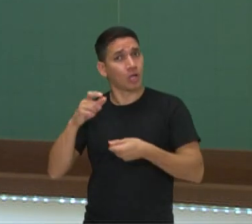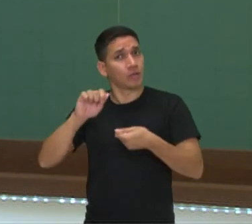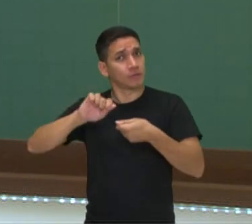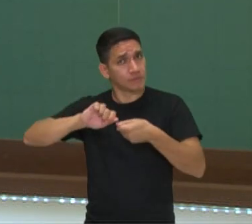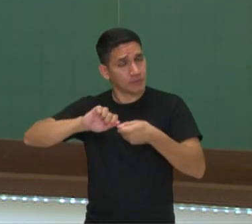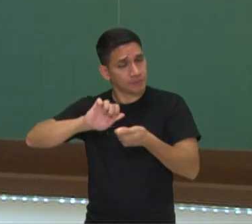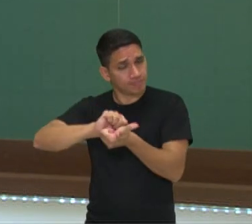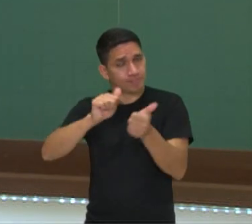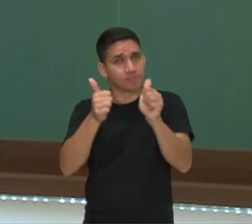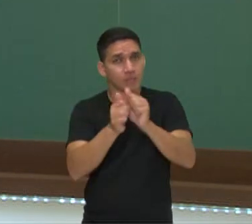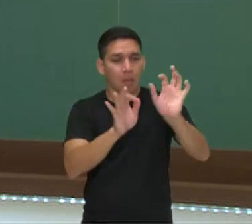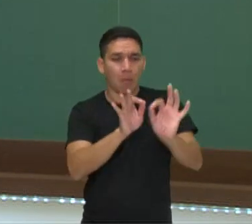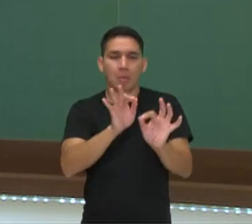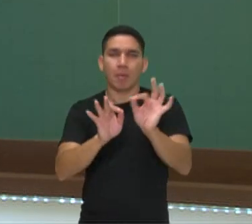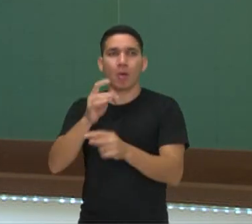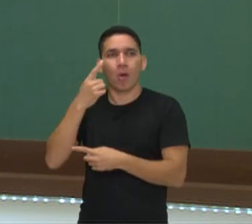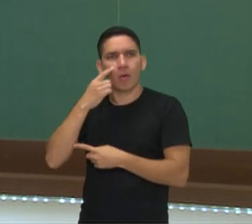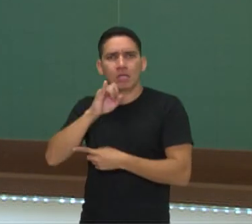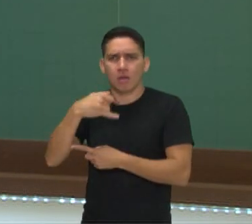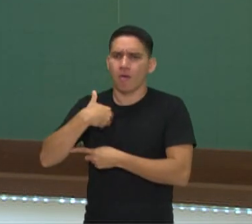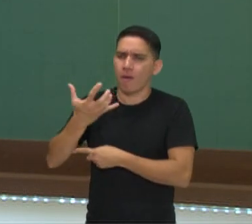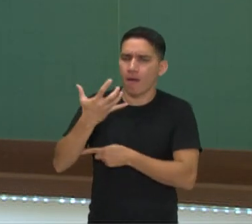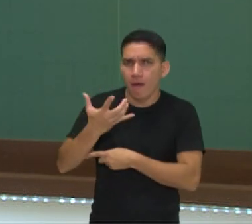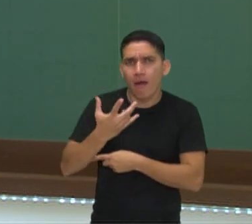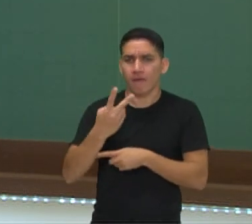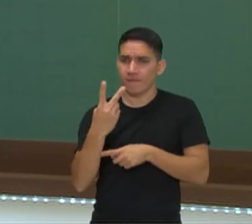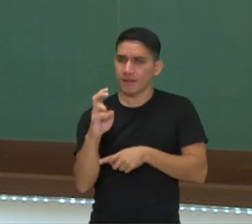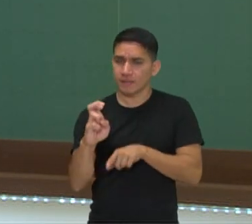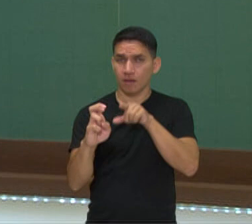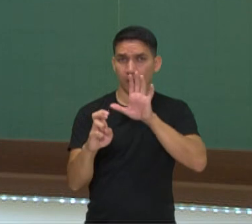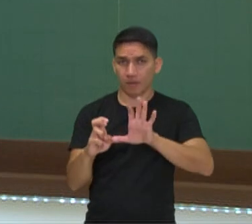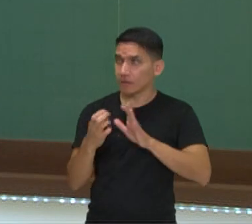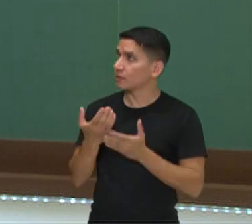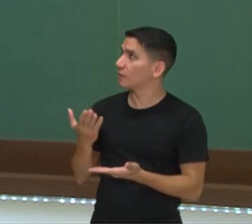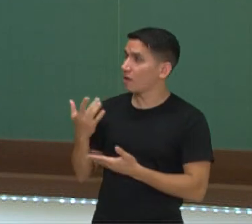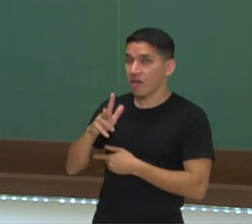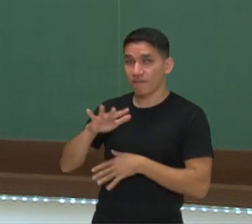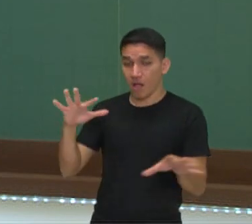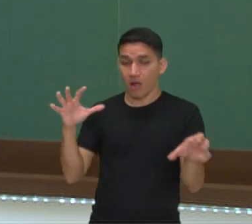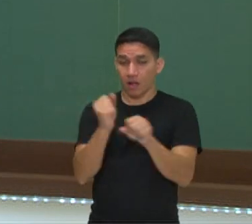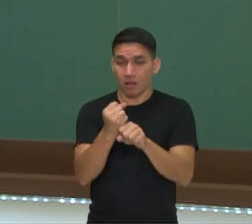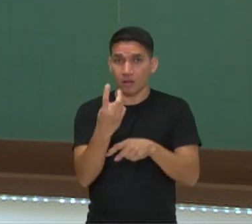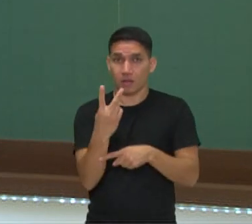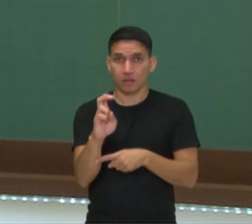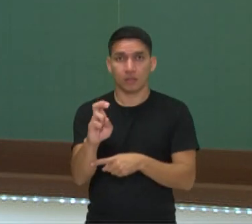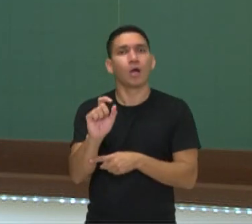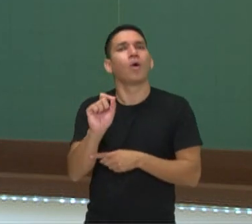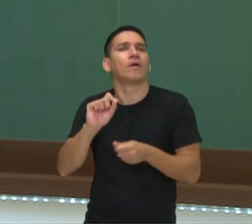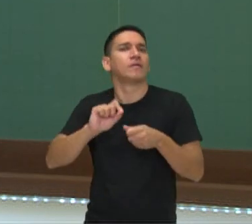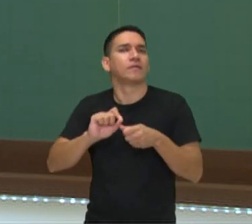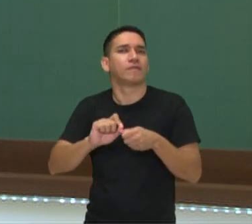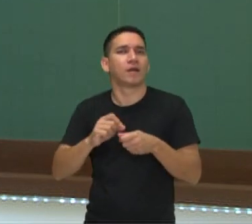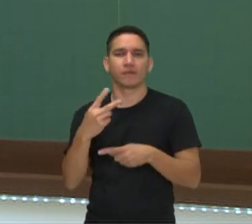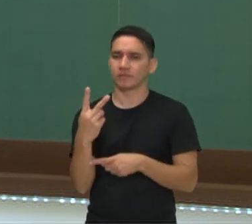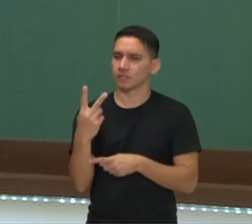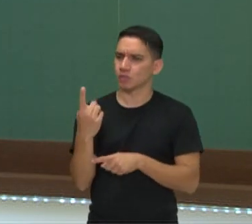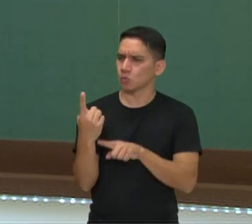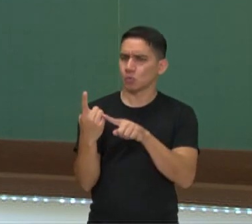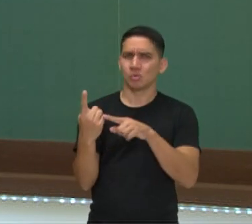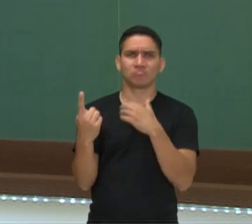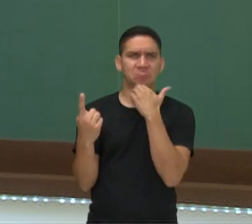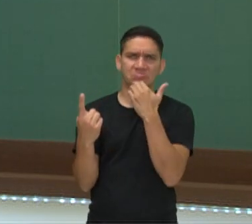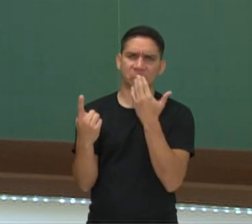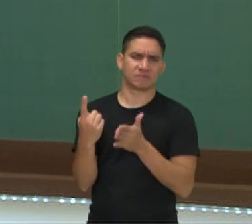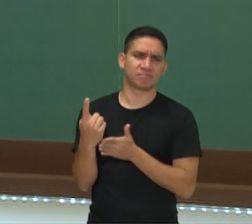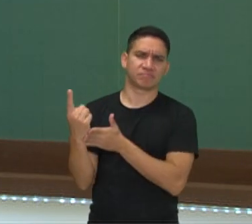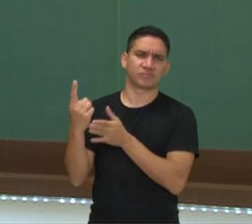Nós vamos mexer, ó. Se eu quero ter um 25 aqui, eu vou somar esse 25. Então, esse 21, ele não me interessa.